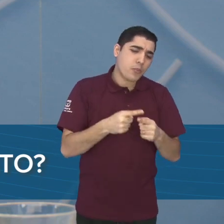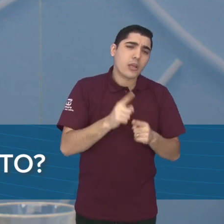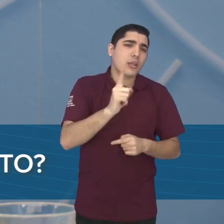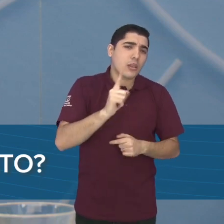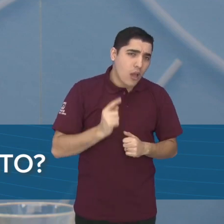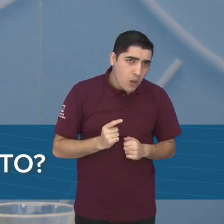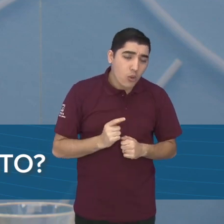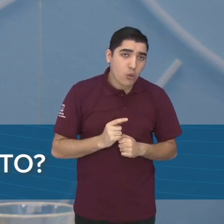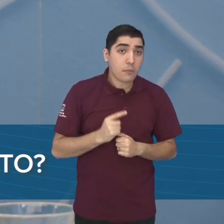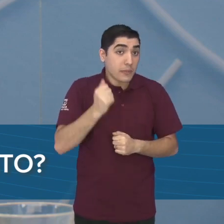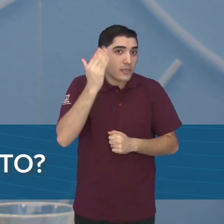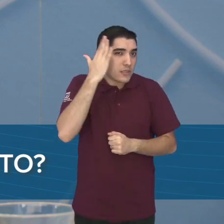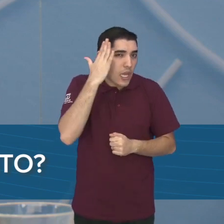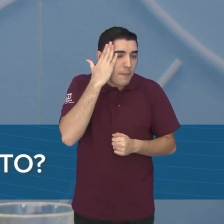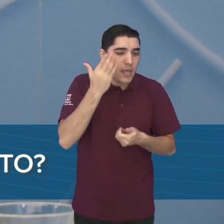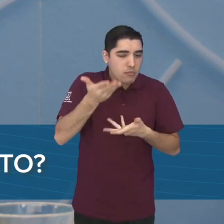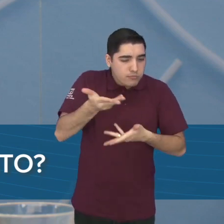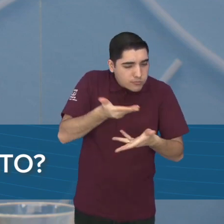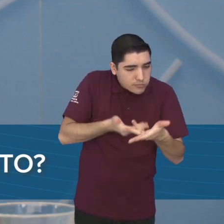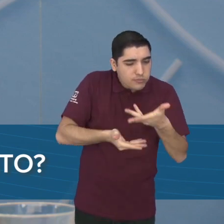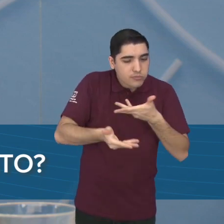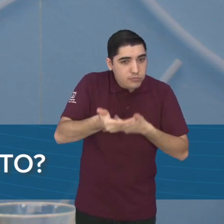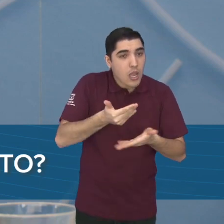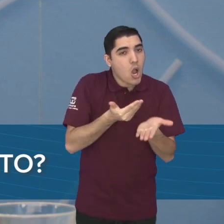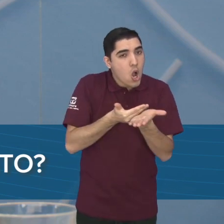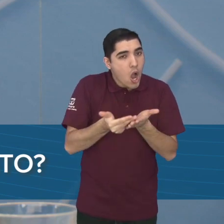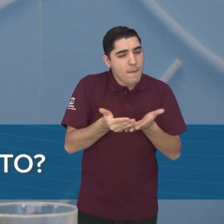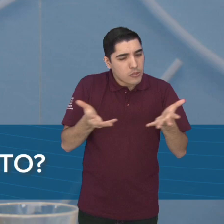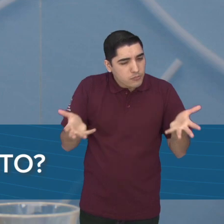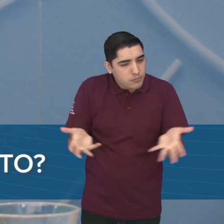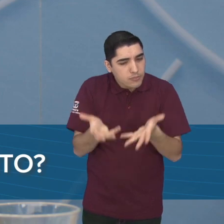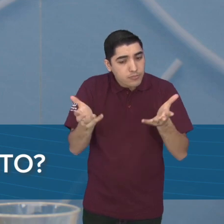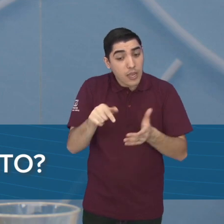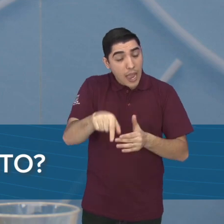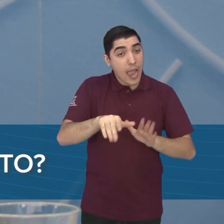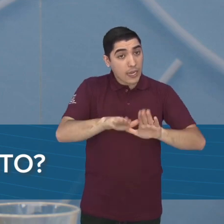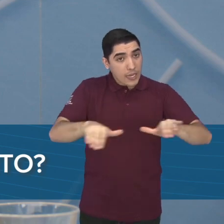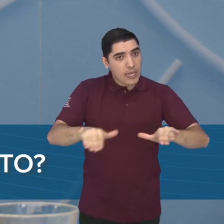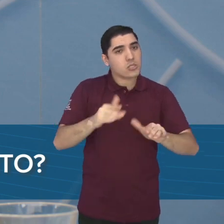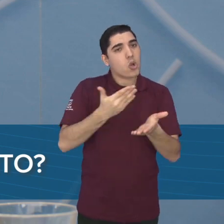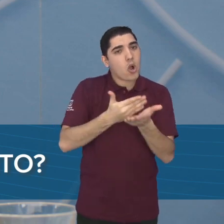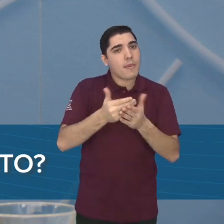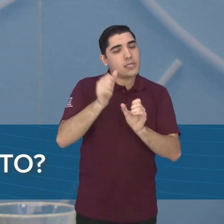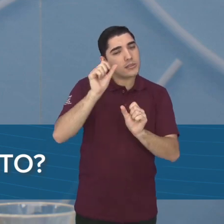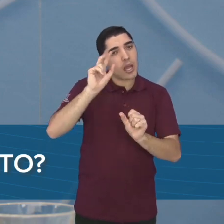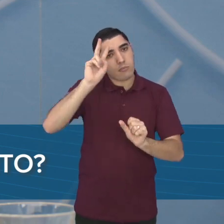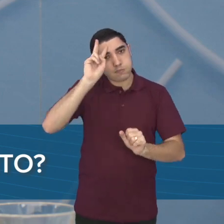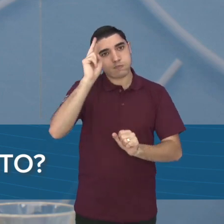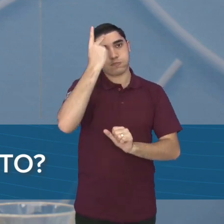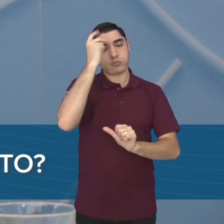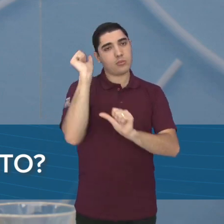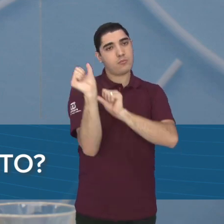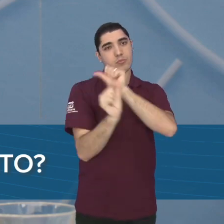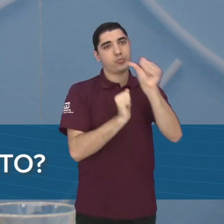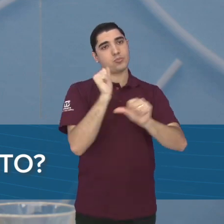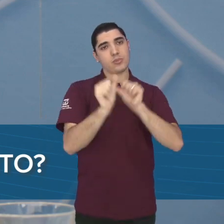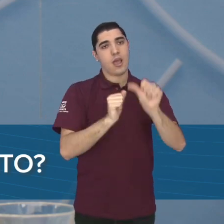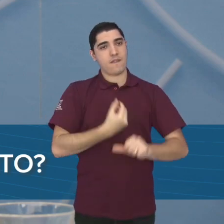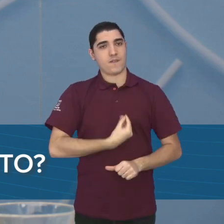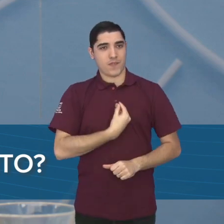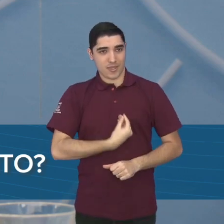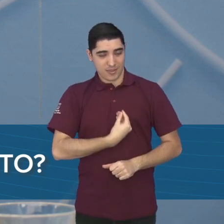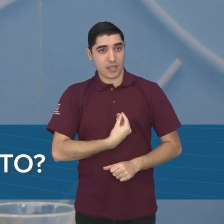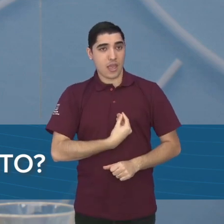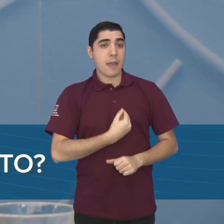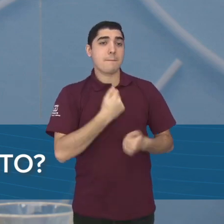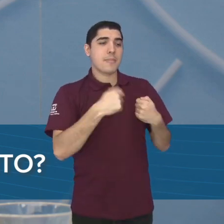Por que não trazer um questionamento realmente e trabalhar o potencial transformador realmente do diálogo, né? De transformar a